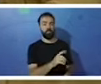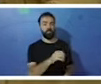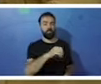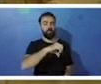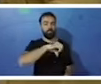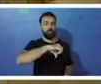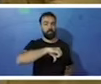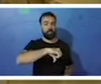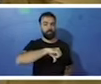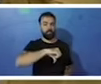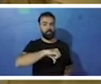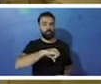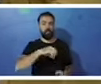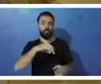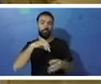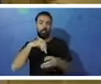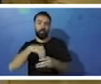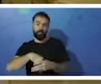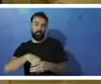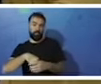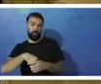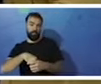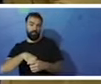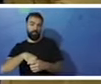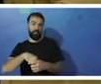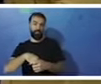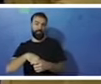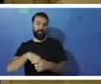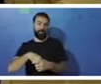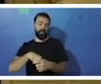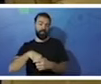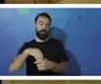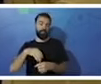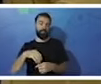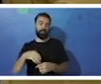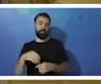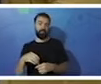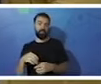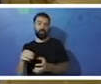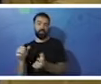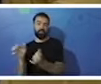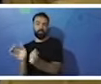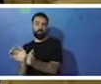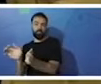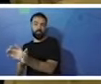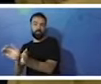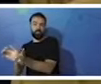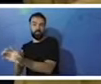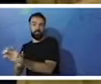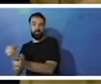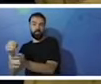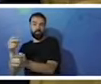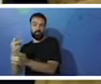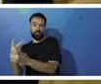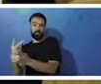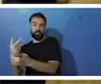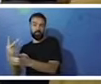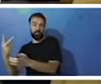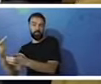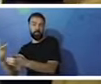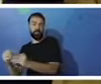grupos de 2, né? Grupinhos de 2 nós chamamos de dupla, né? Quantas duplas cabem lá no